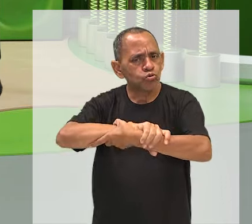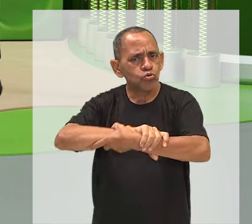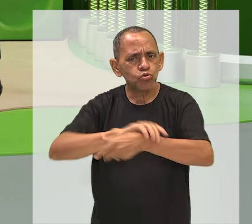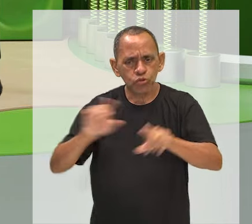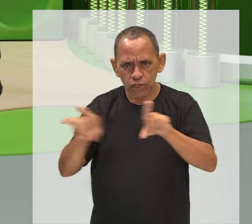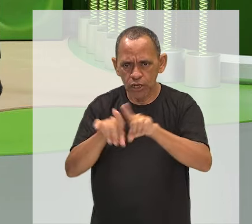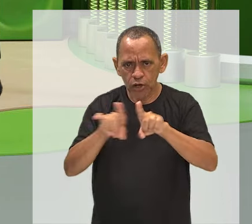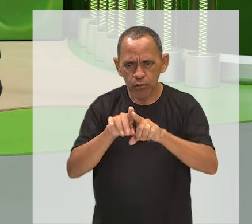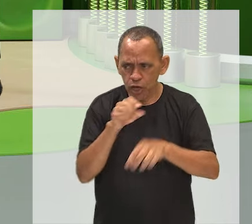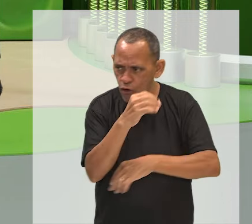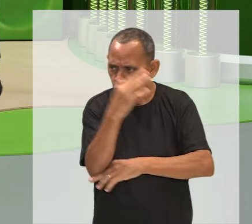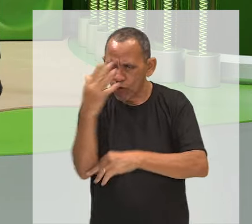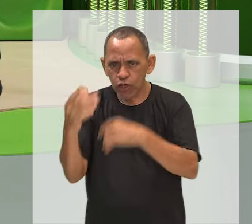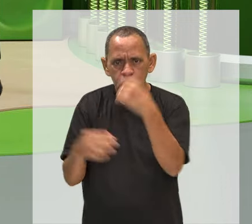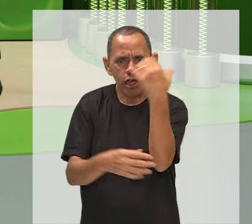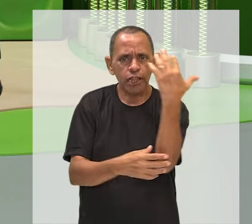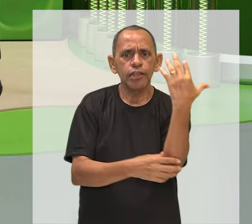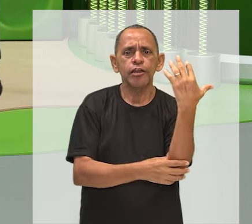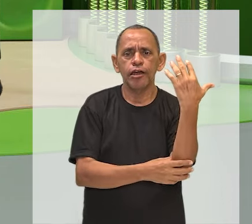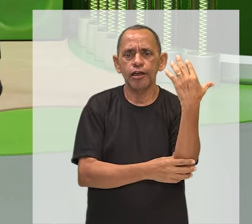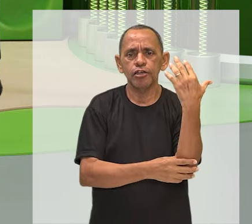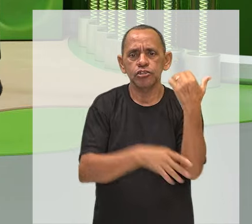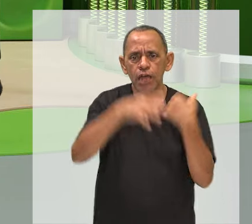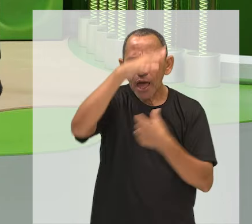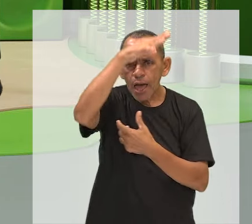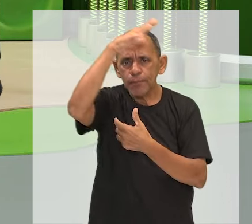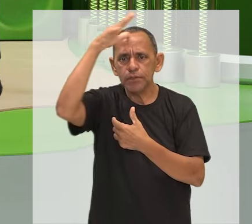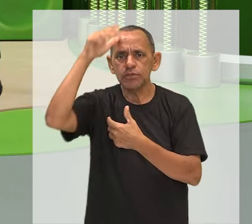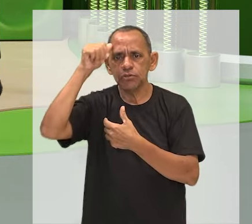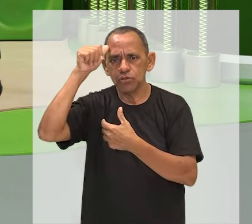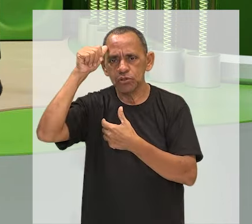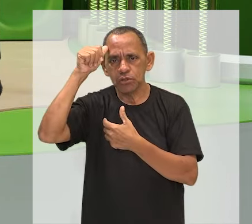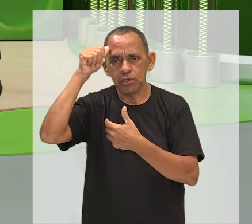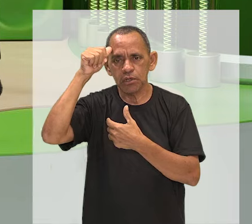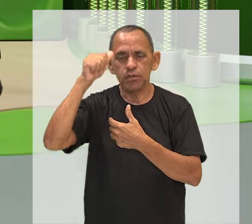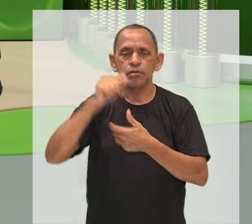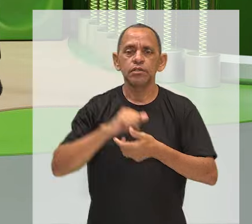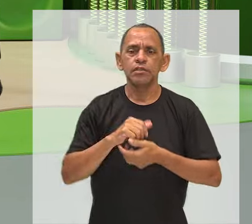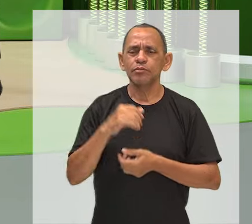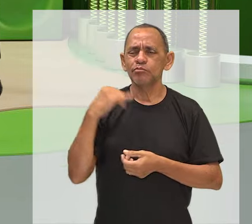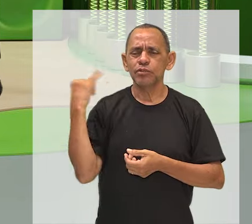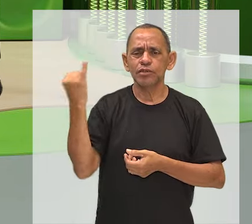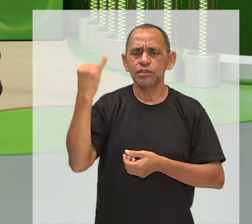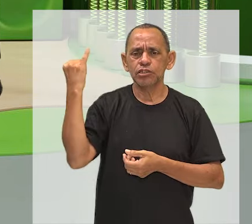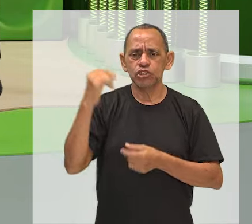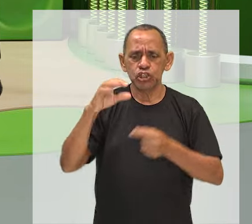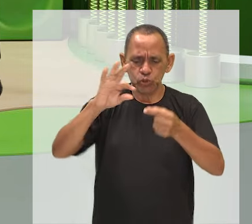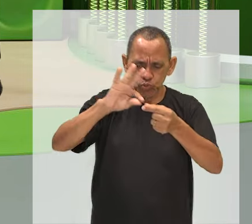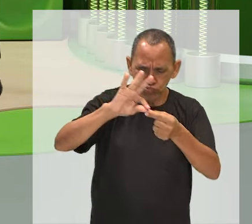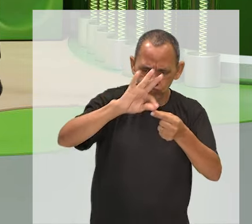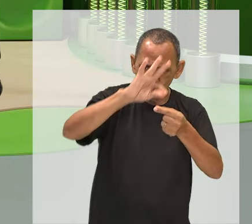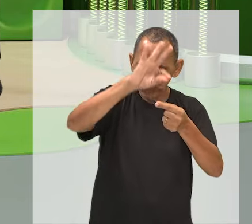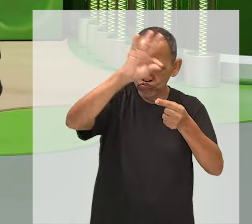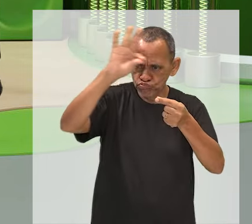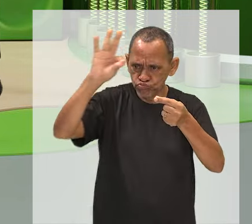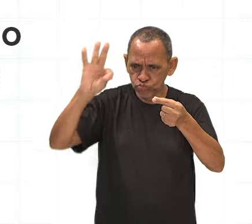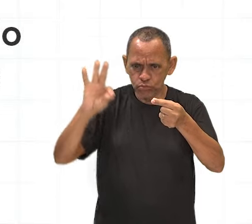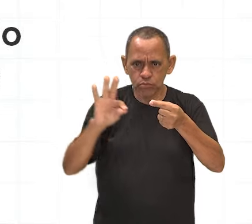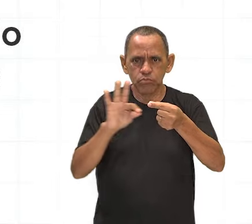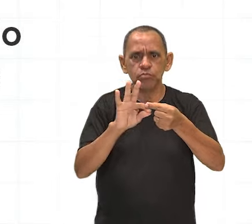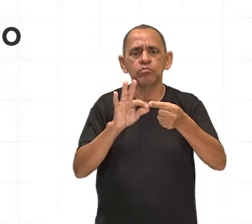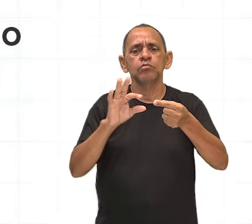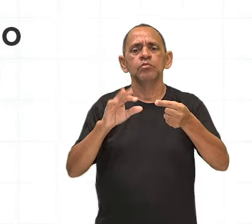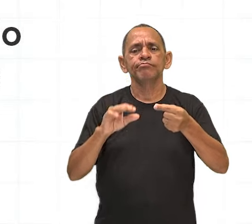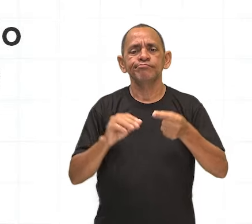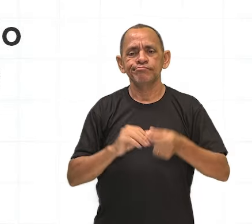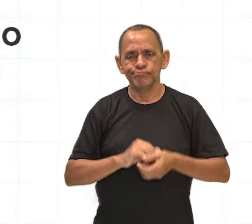floresta amazônica. Então, a gente percebe a importância dessa floresta para todo esse ciclo, né? Então, a floresta